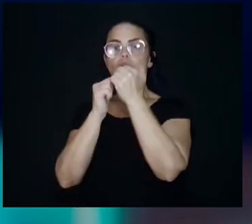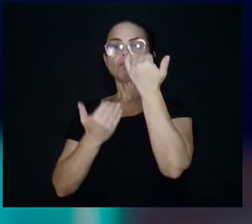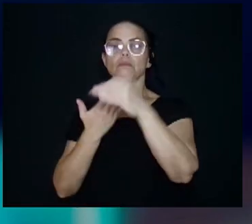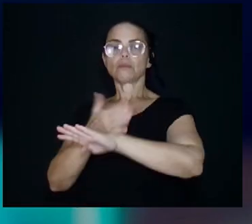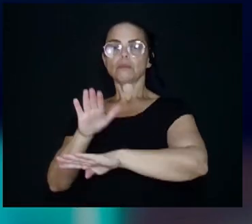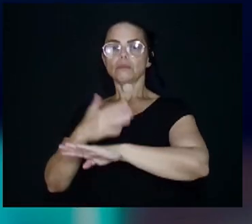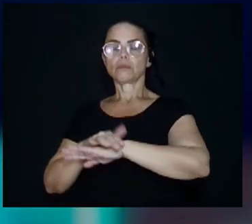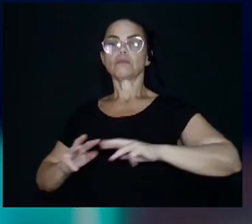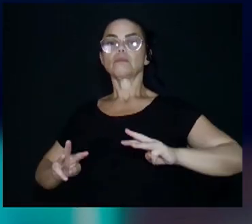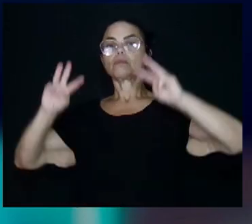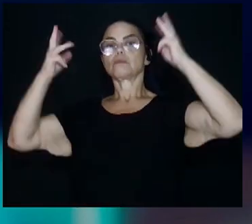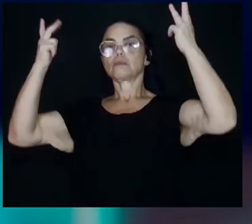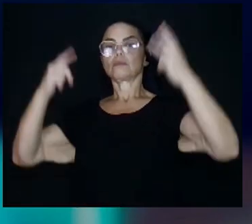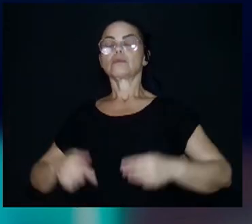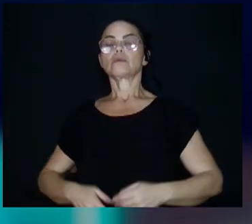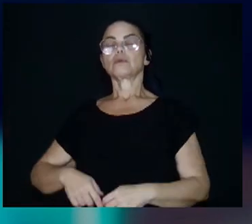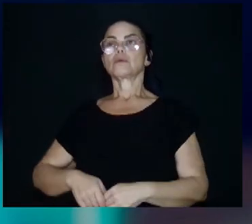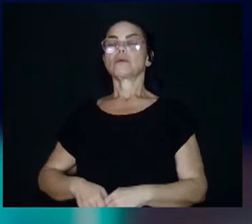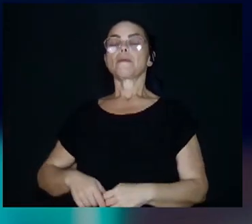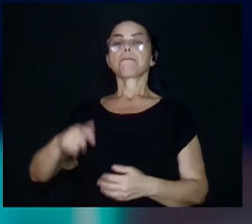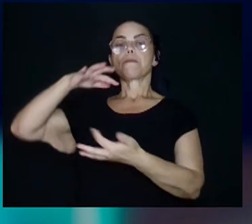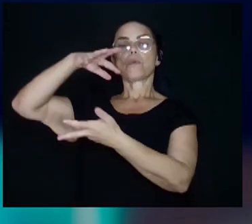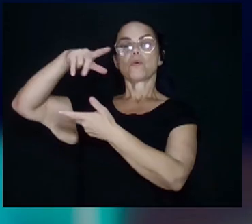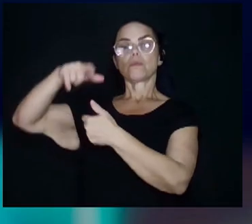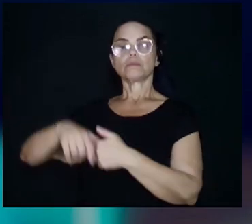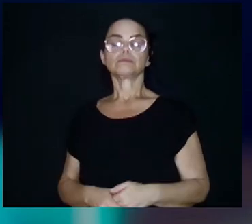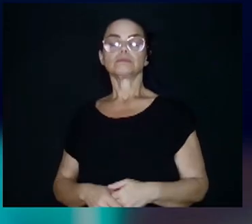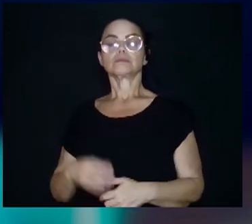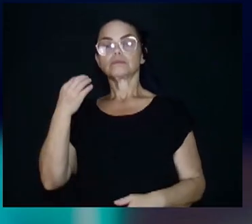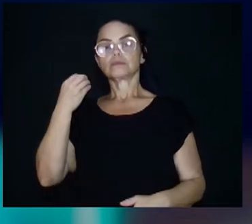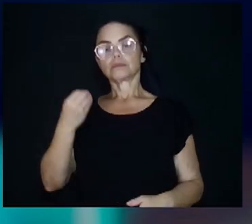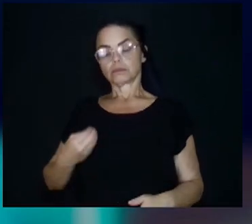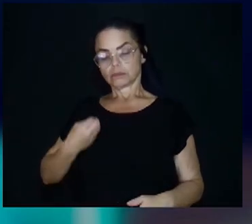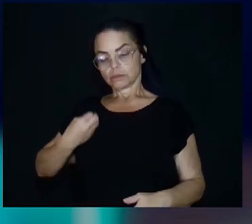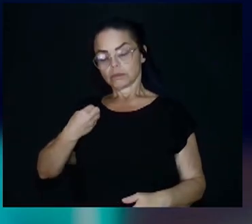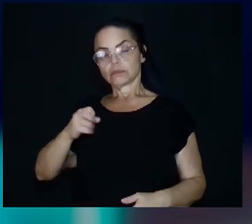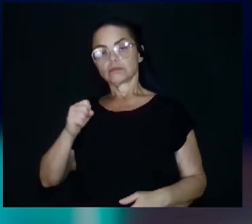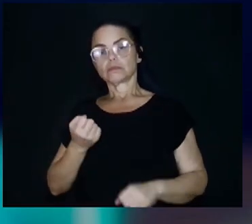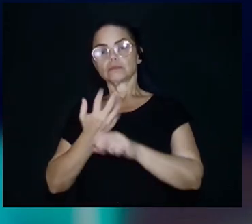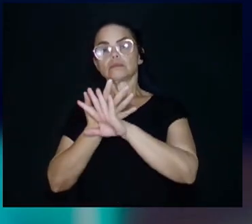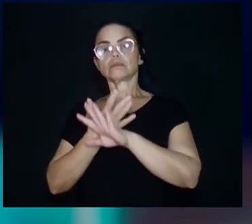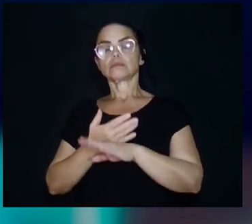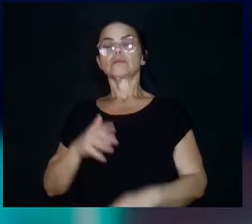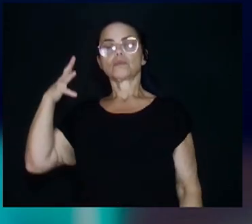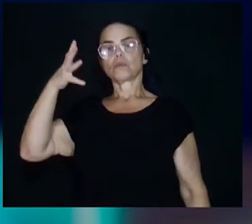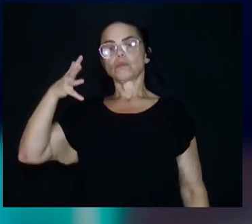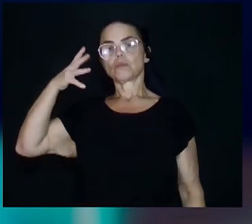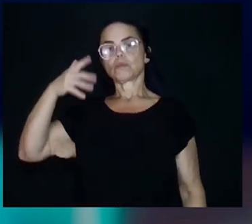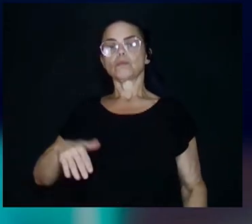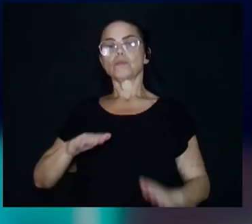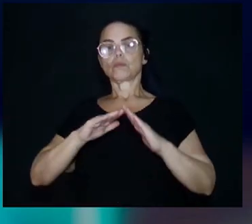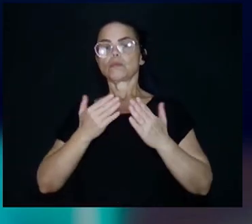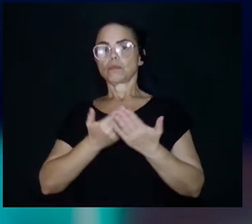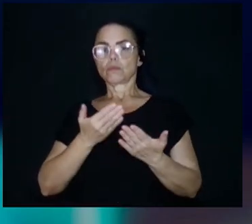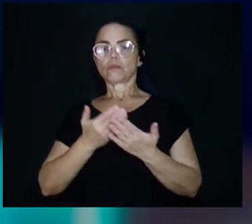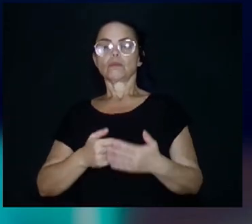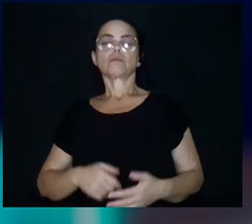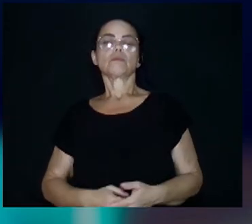internacionais, presencialmente ou se não online, palestras em escolas, capacitações, apoio à produção de